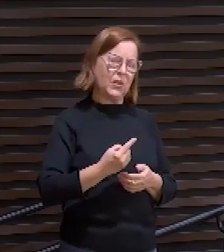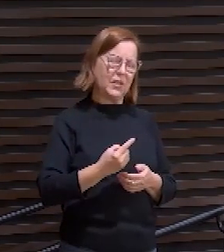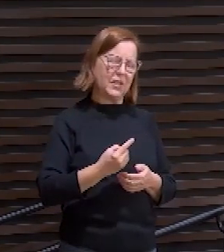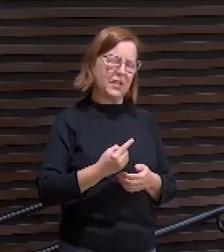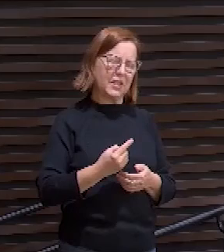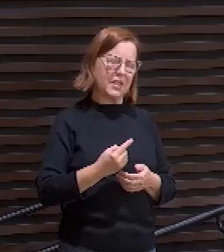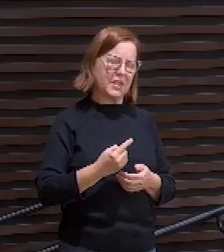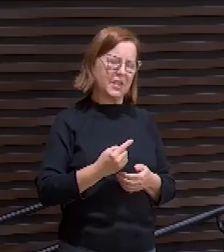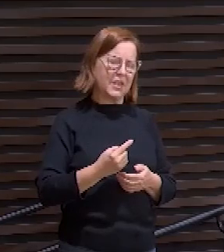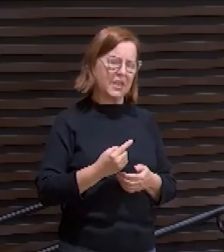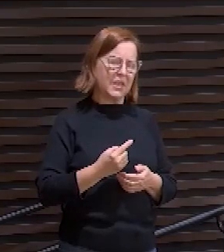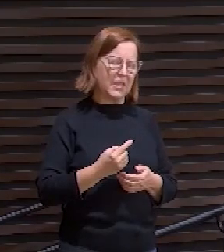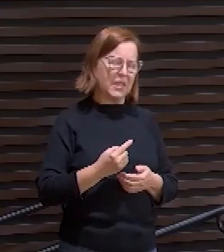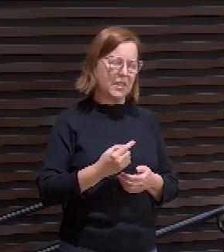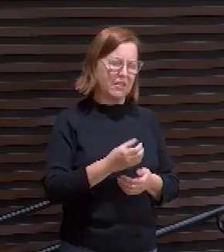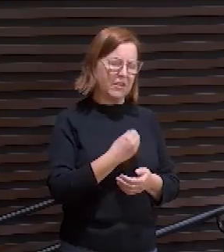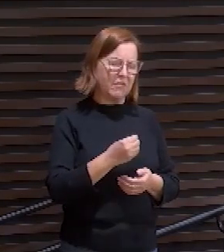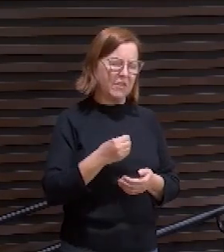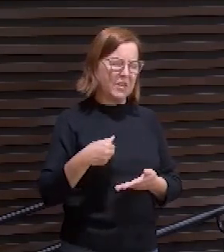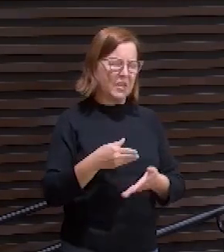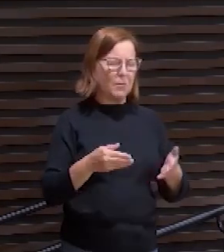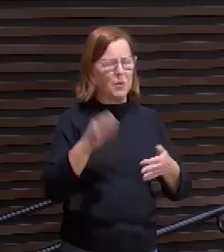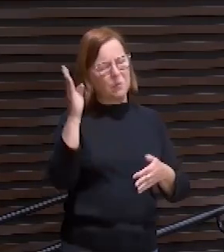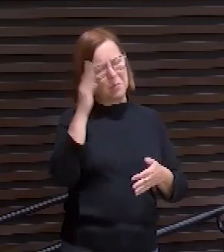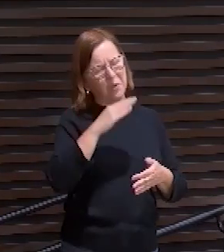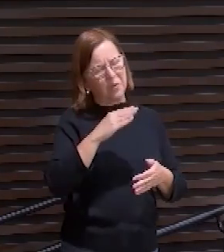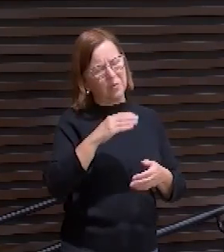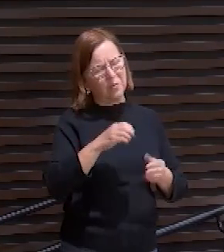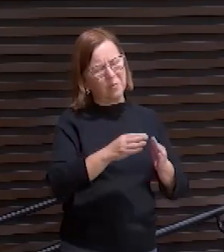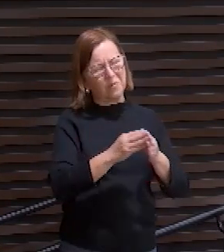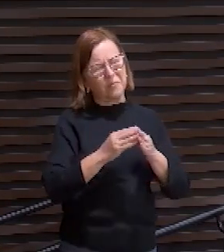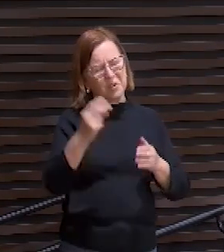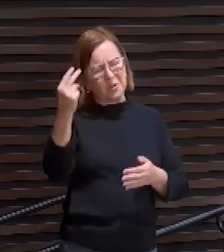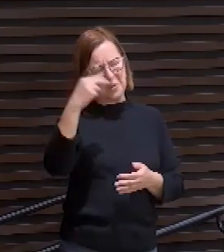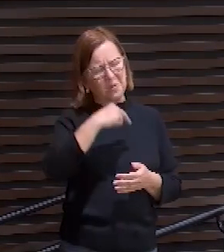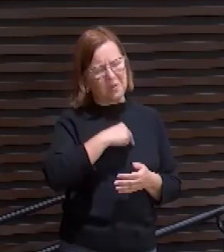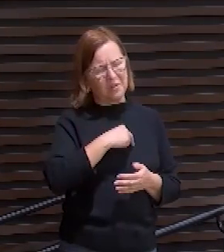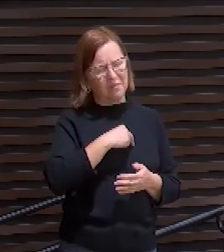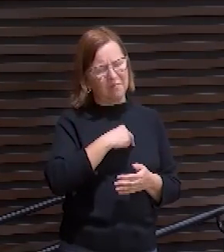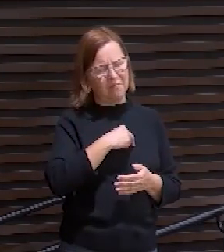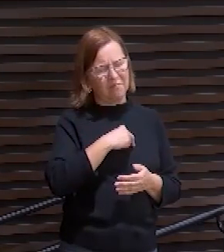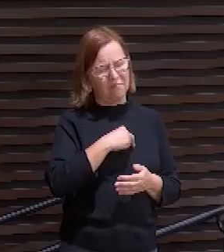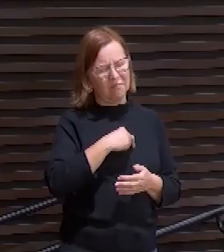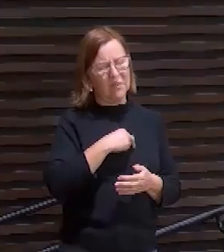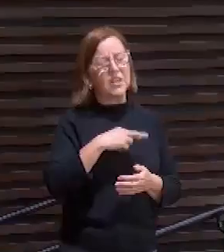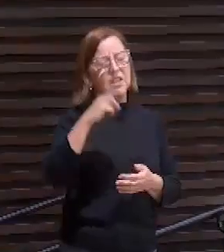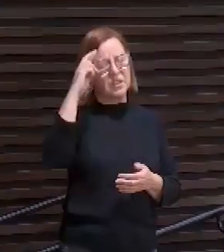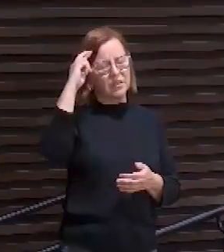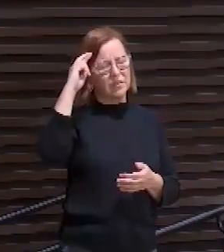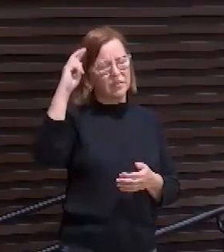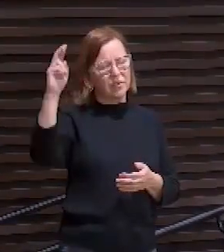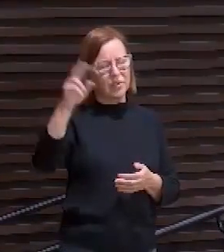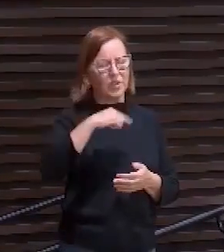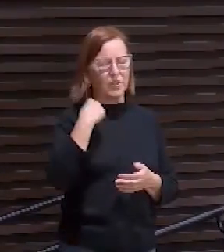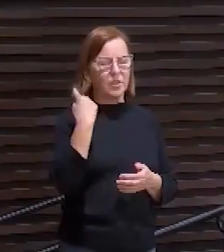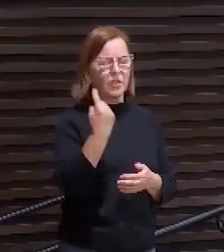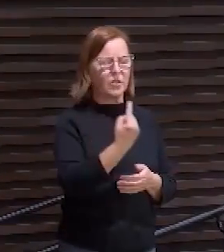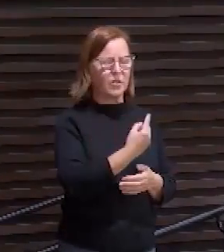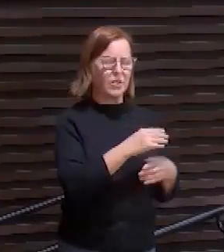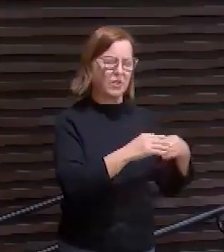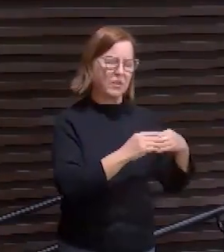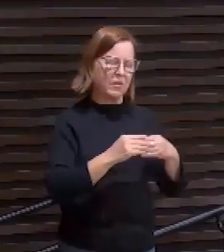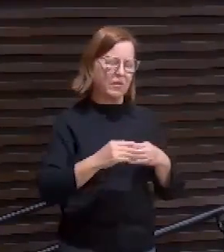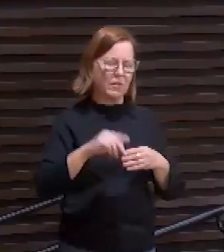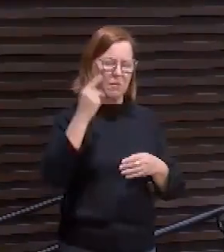mau. Sonda-nos, Pai, faz isto. E que o Senhor nos direcione